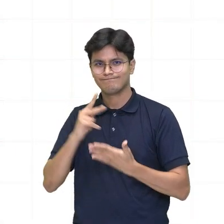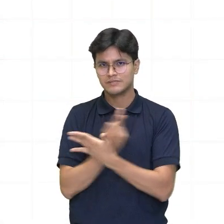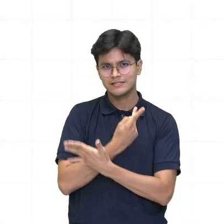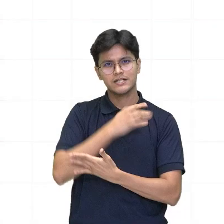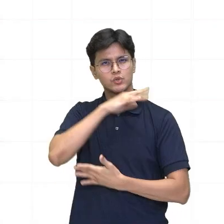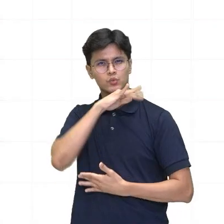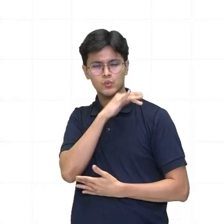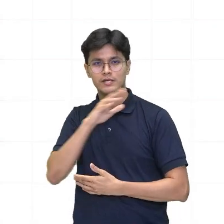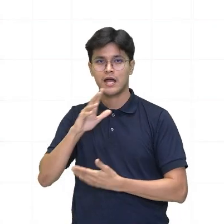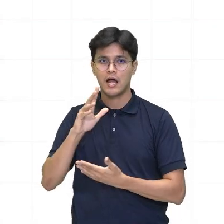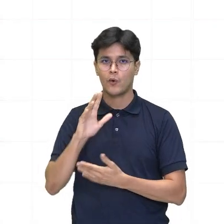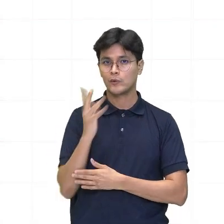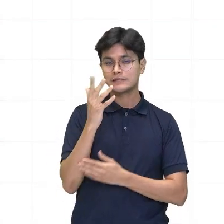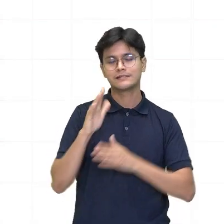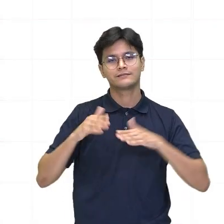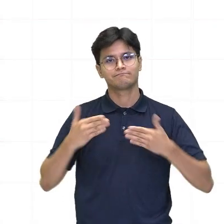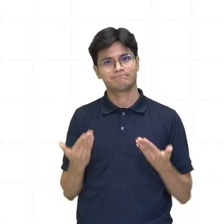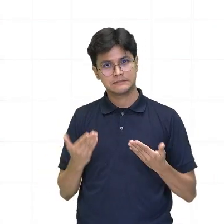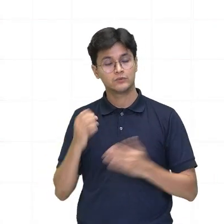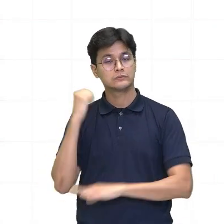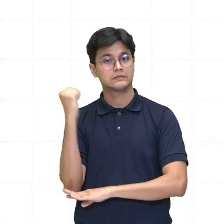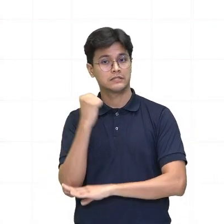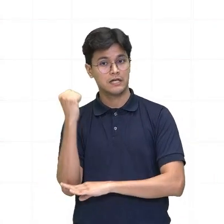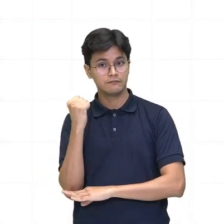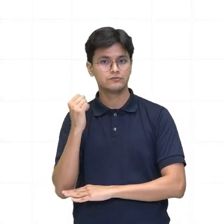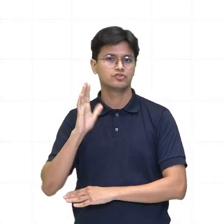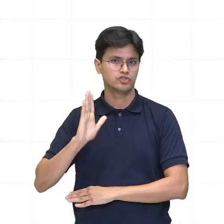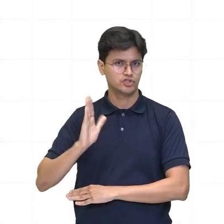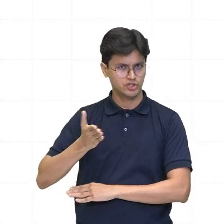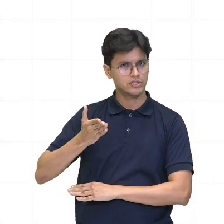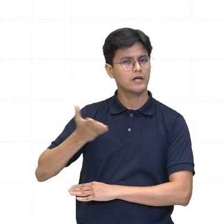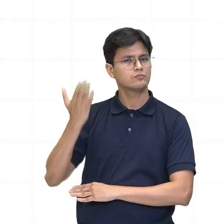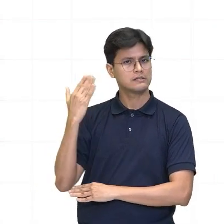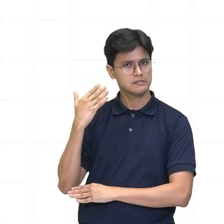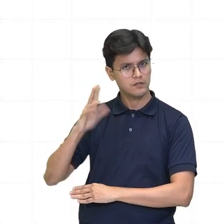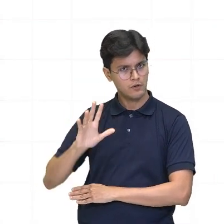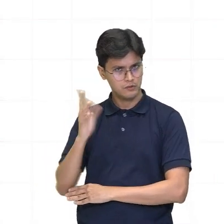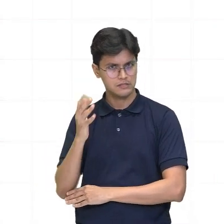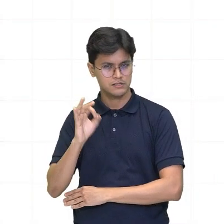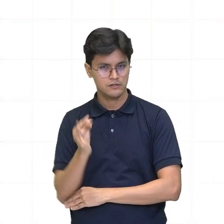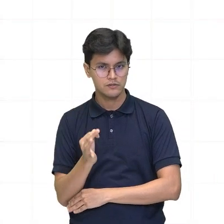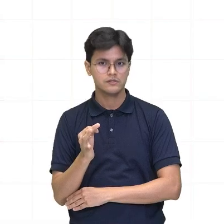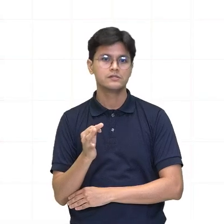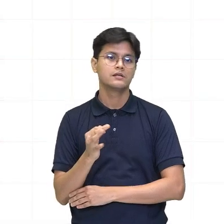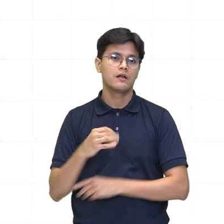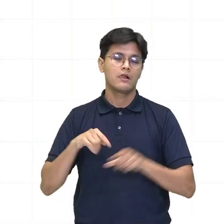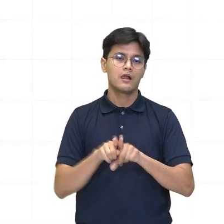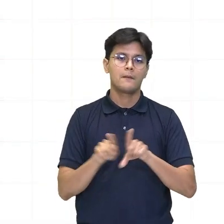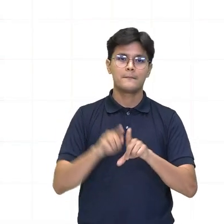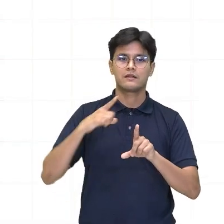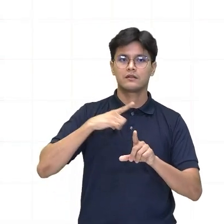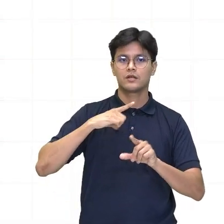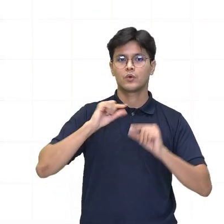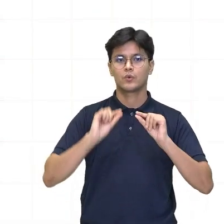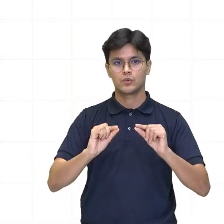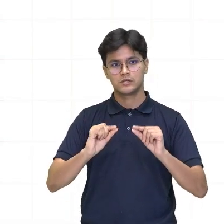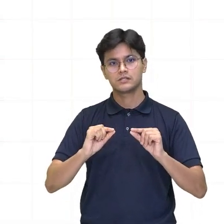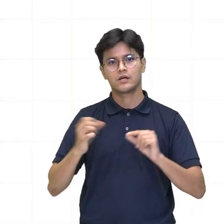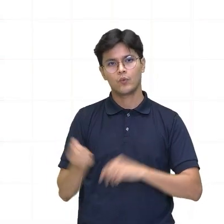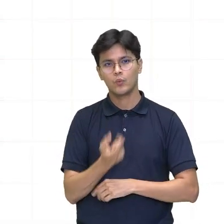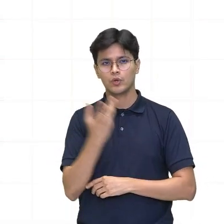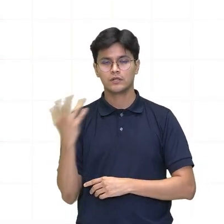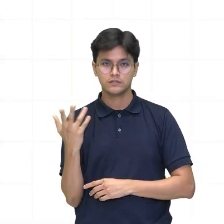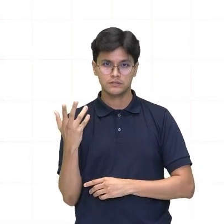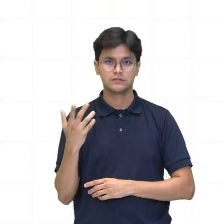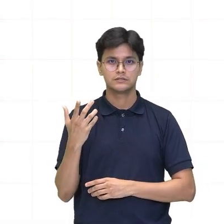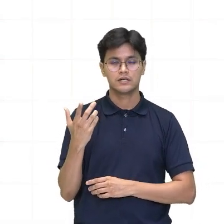países. Combustível abundante, né? Materiais para a geração de energia, o urânio, ele é encontrado em muitos países e em quantidades